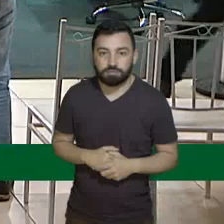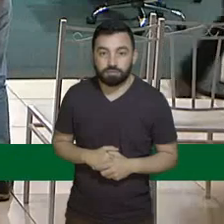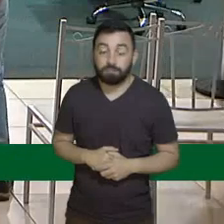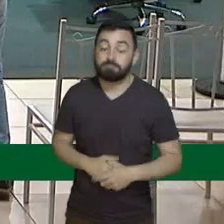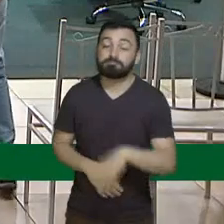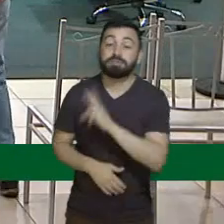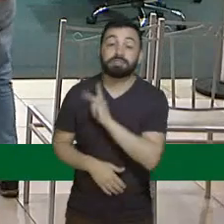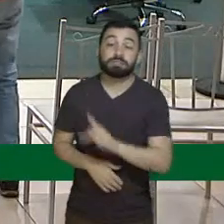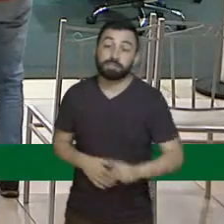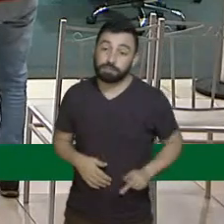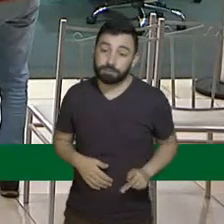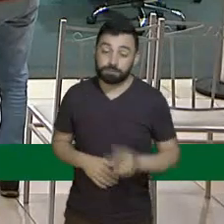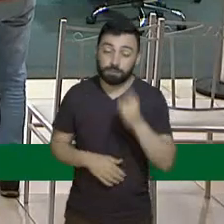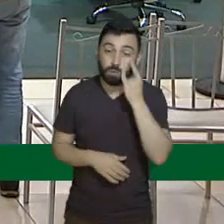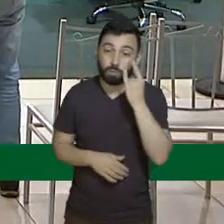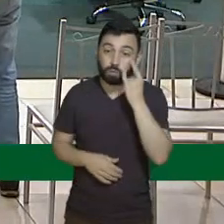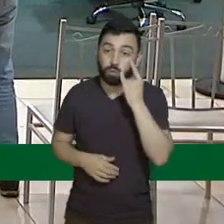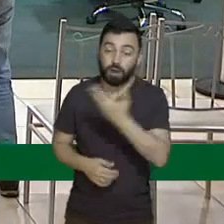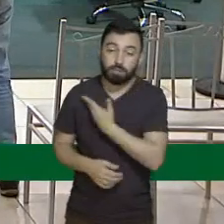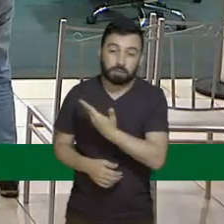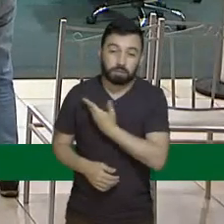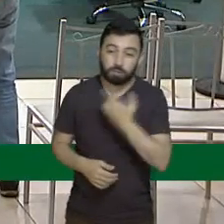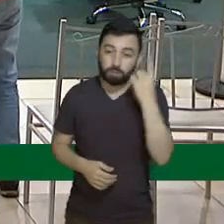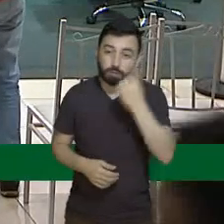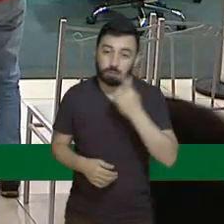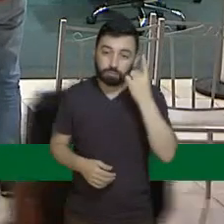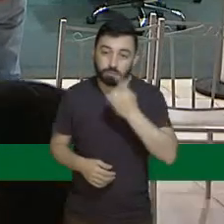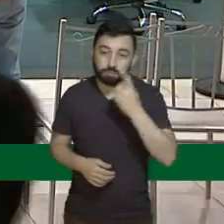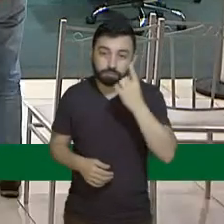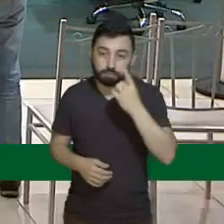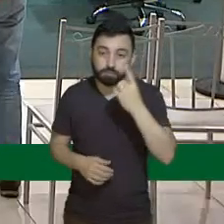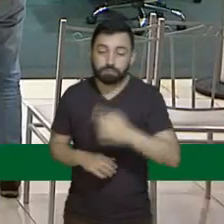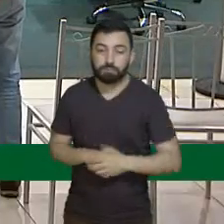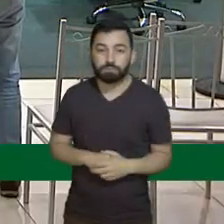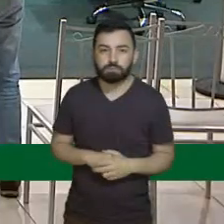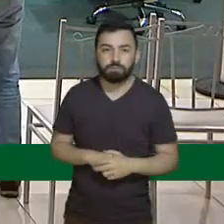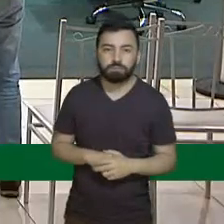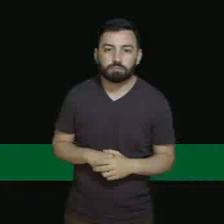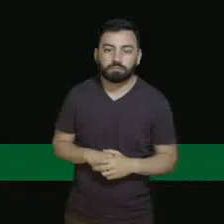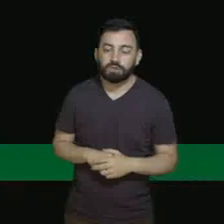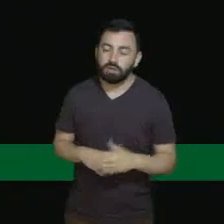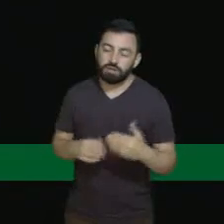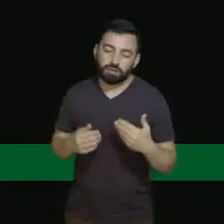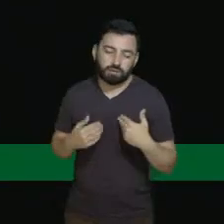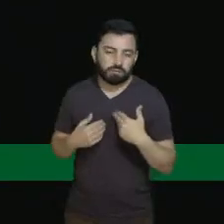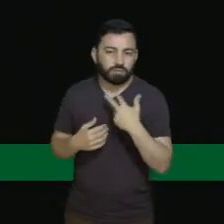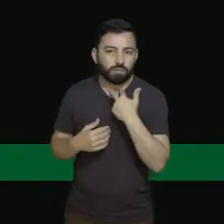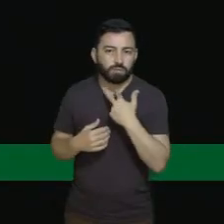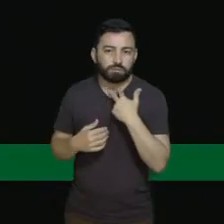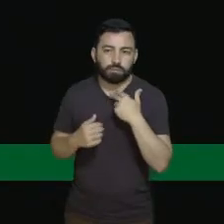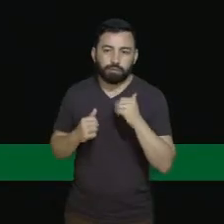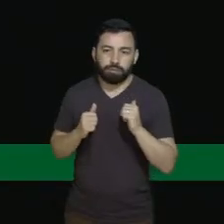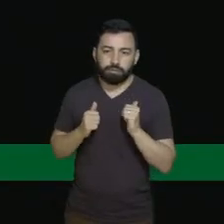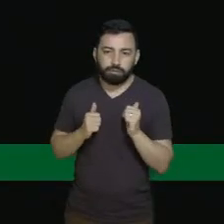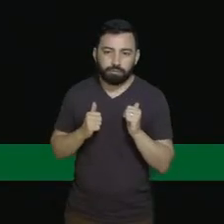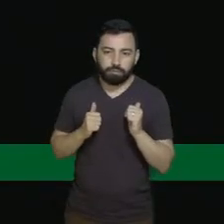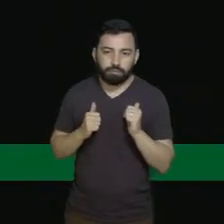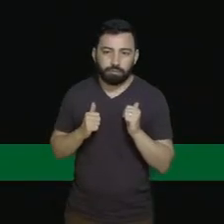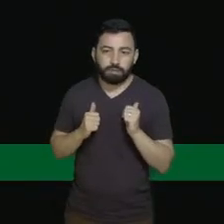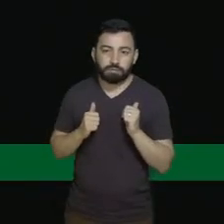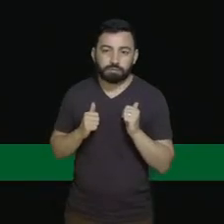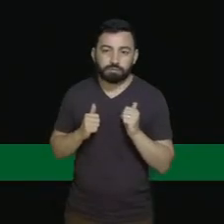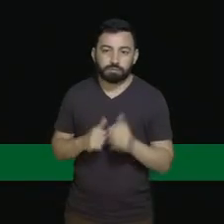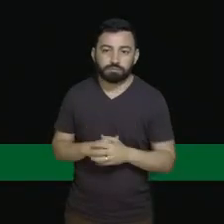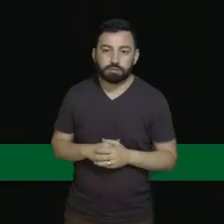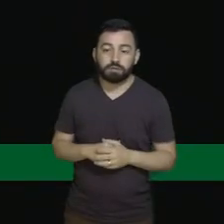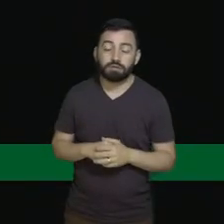Presidente Mauro de Nadal, colegas deputados, não poderíamos deixar de passar aqui